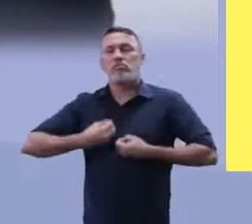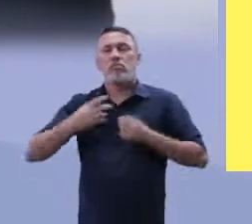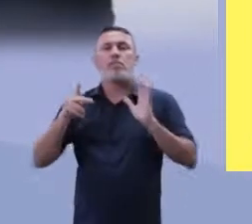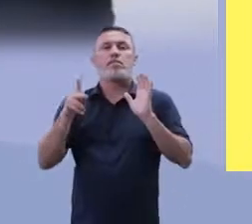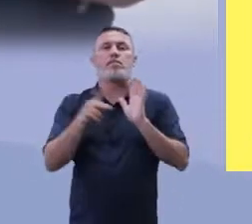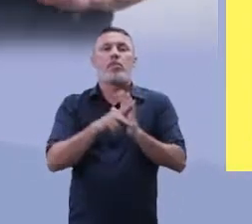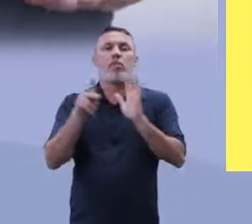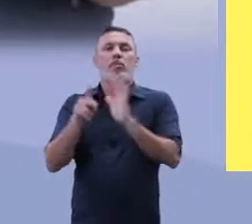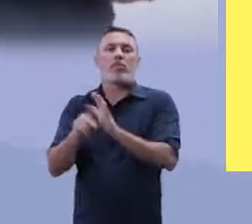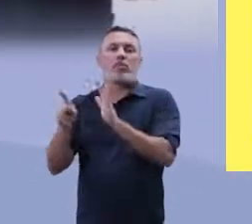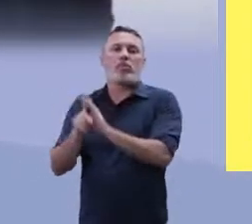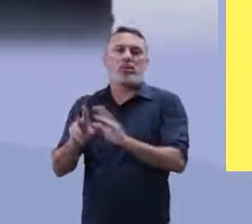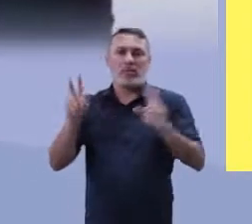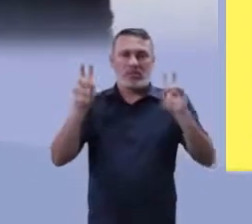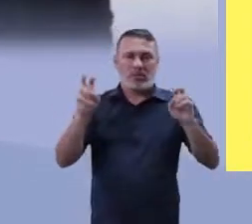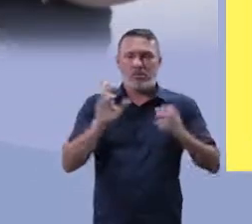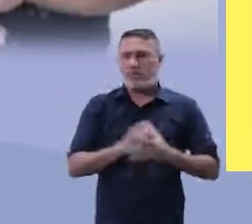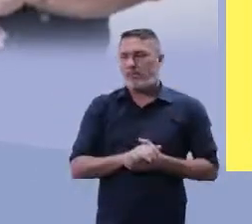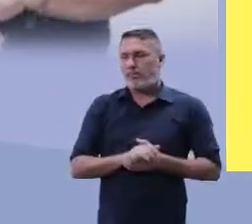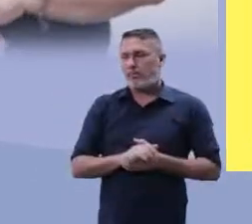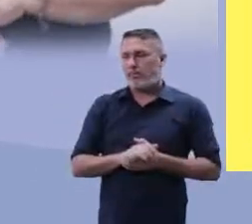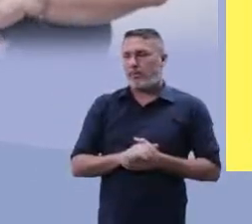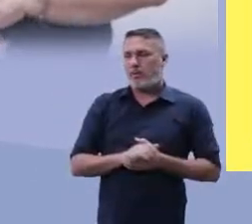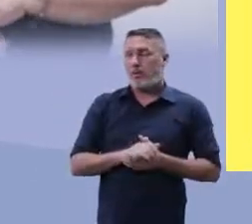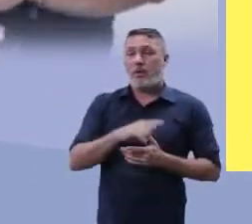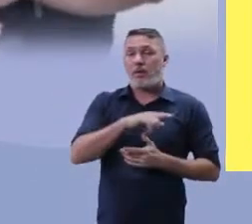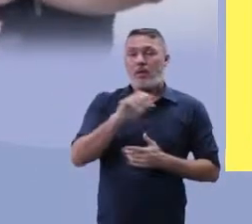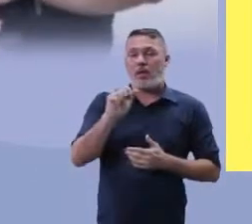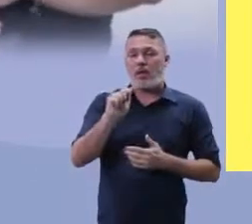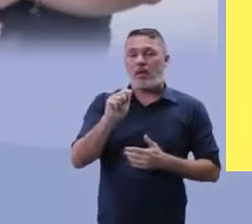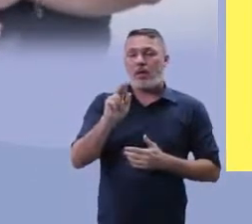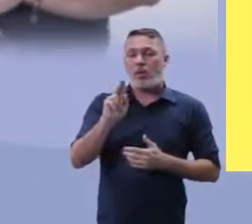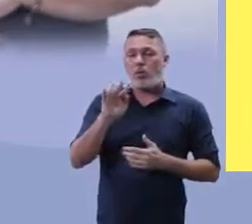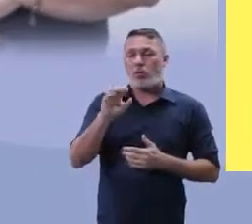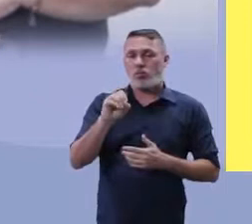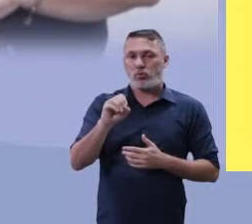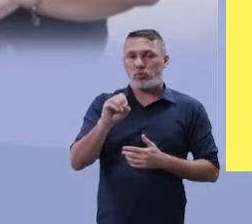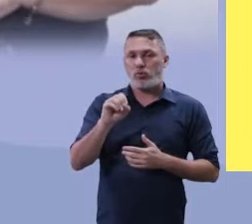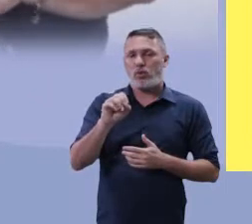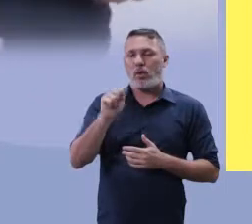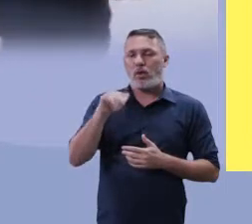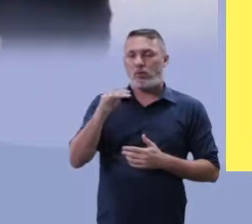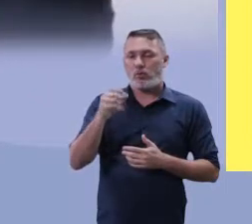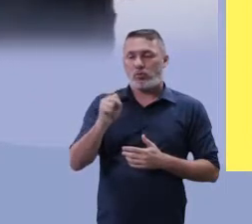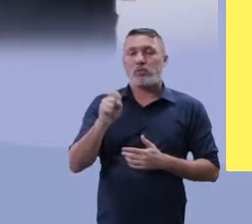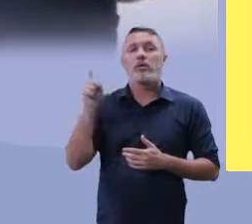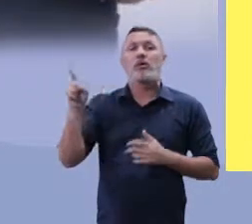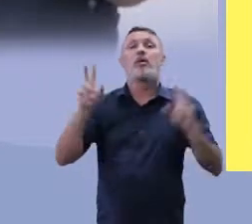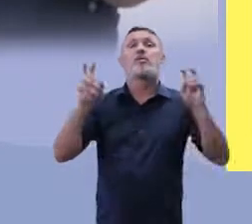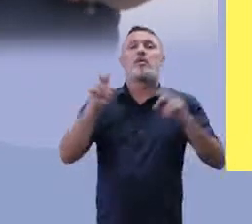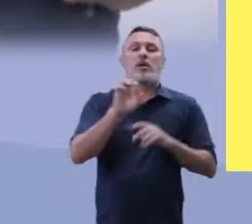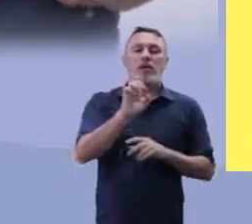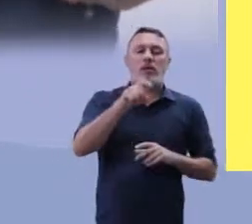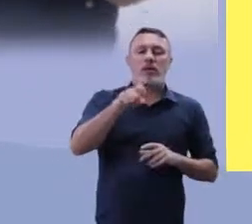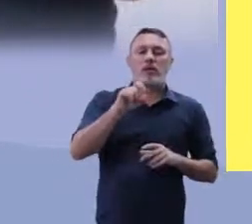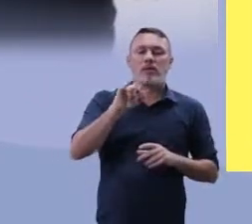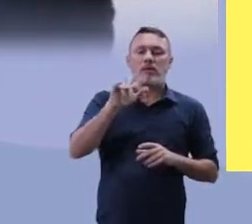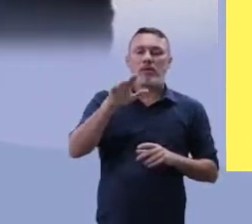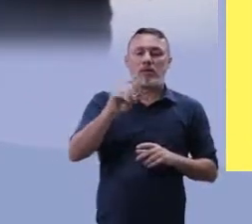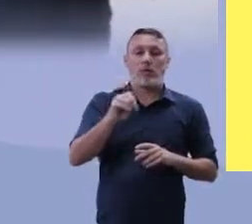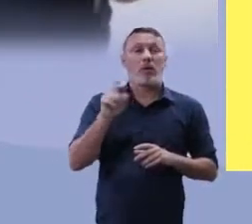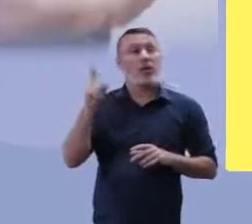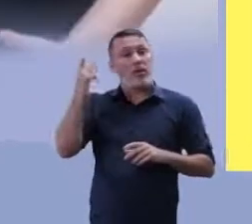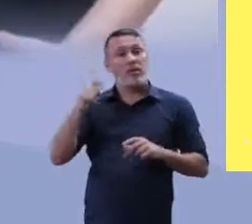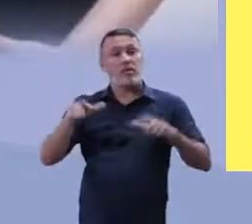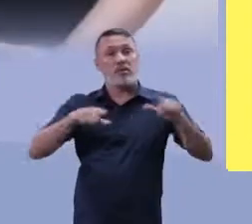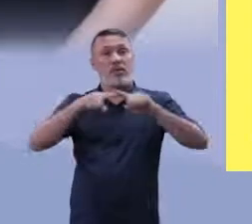a riqueza de seu tempo. O Augusto dos Anjos trará a poesia. Ele era funcionário público e, por meio